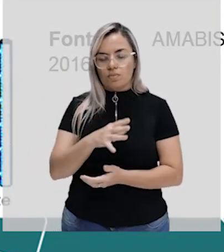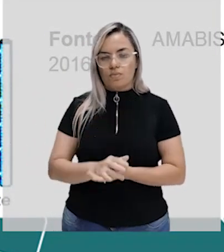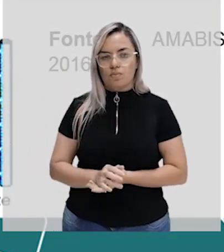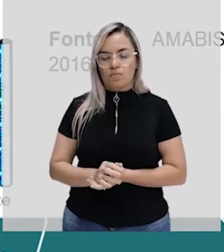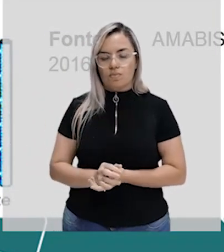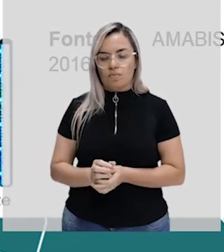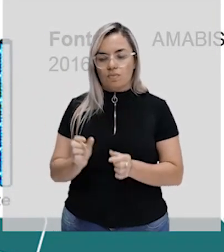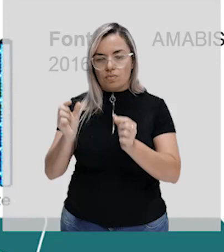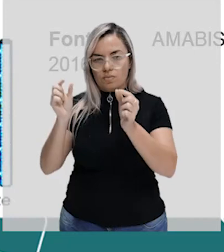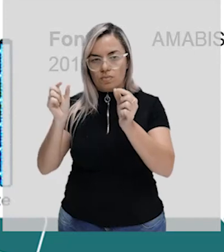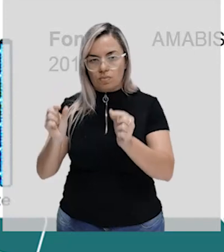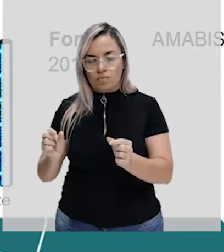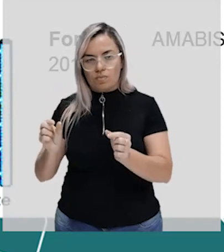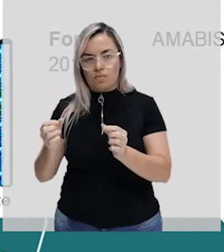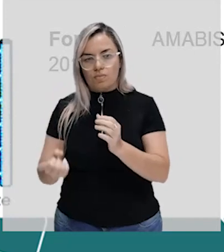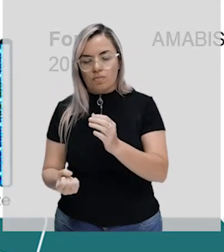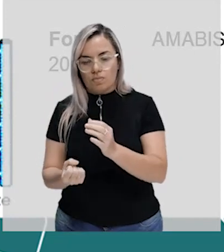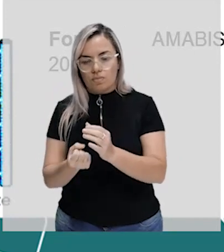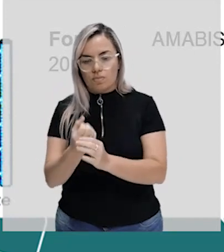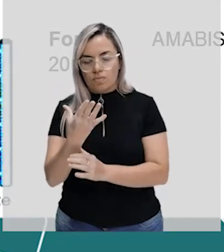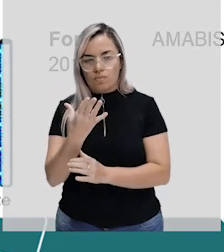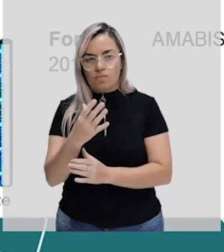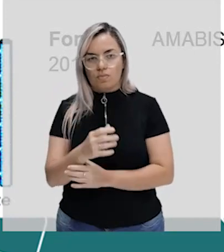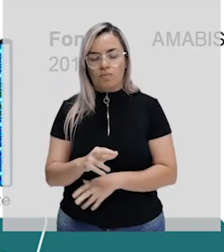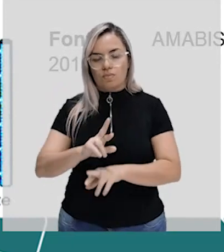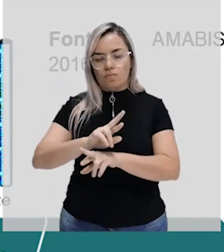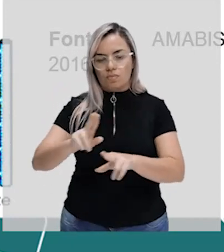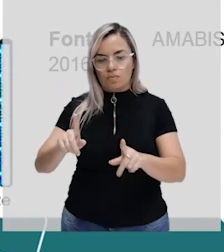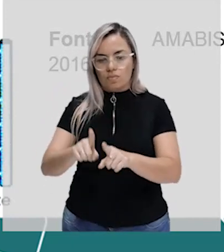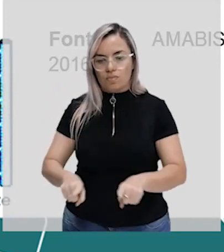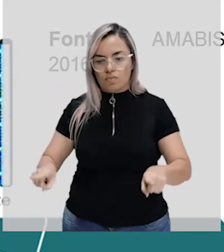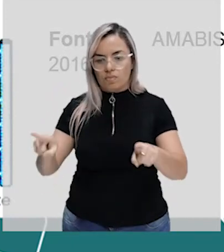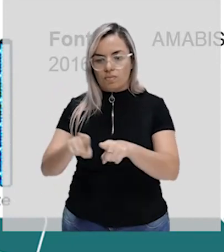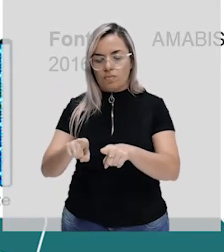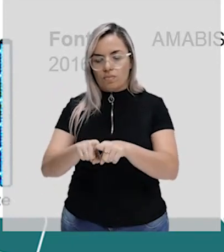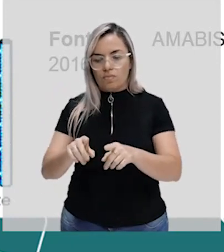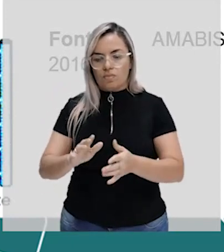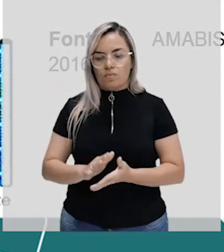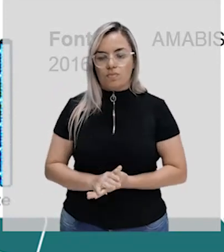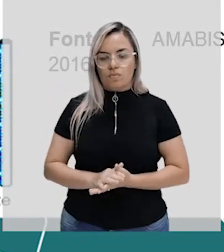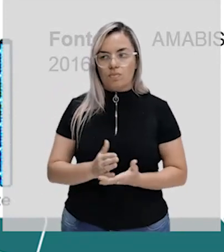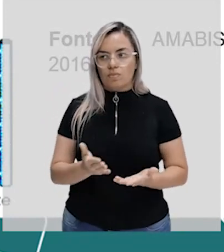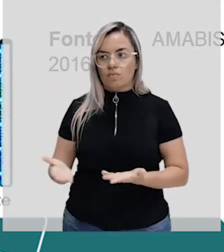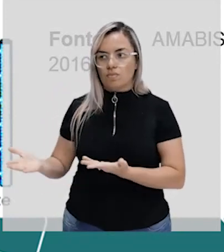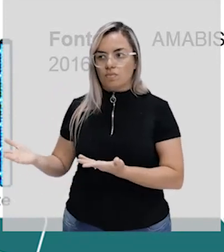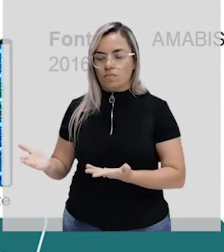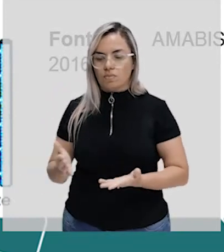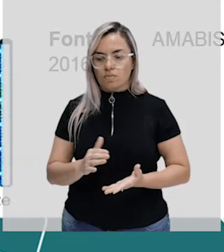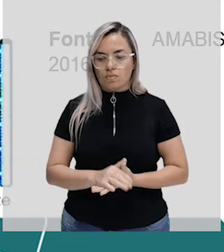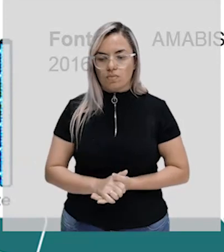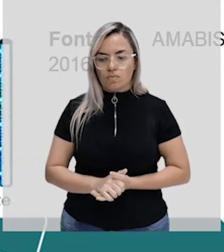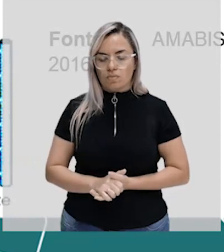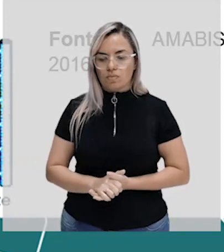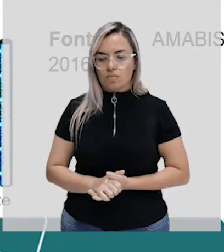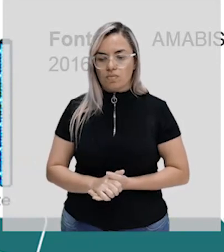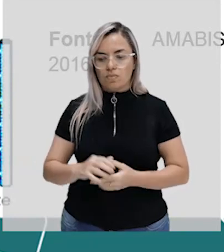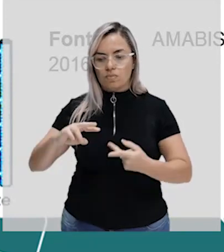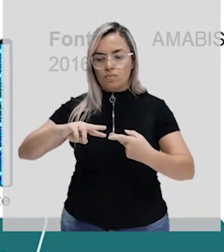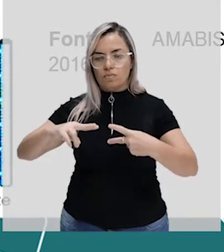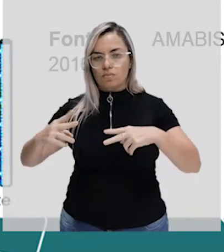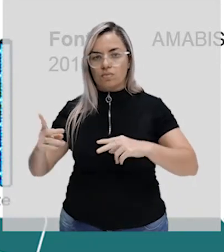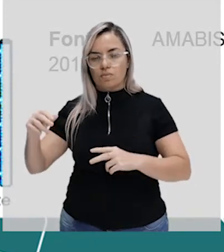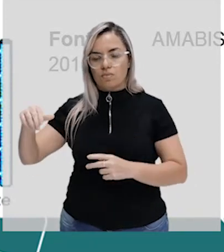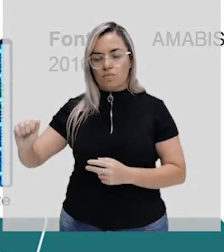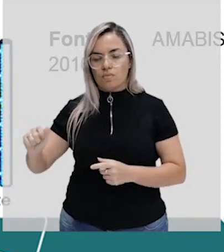produzida seja diferente também, ok? Se eu mudo, pessoal, se eu mudo essa sequência,